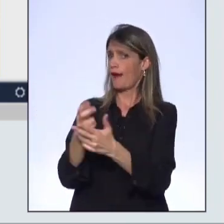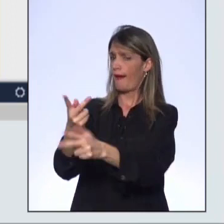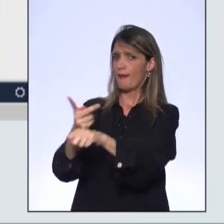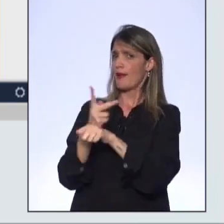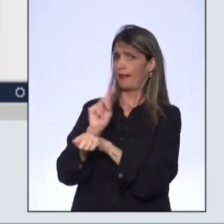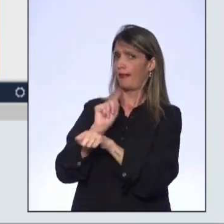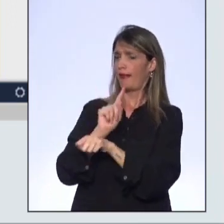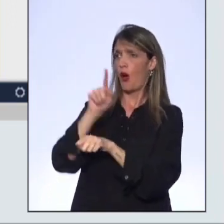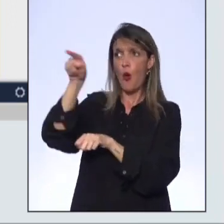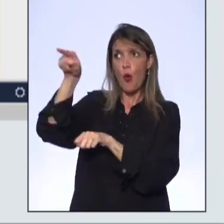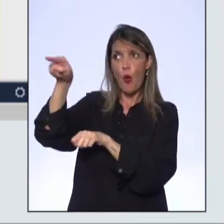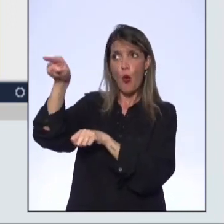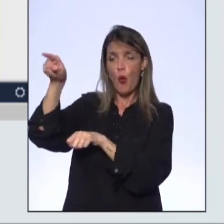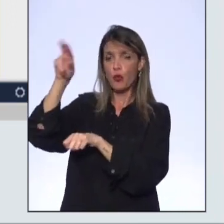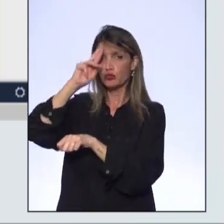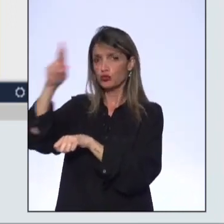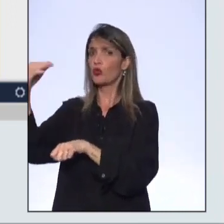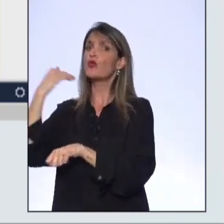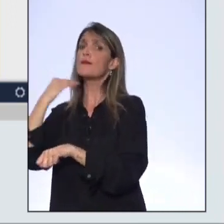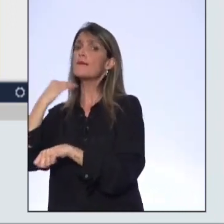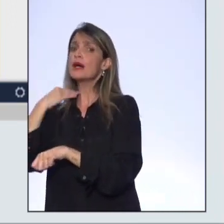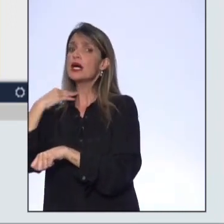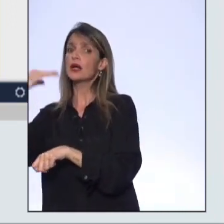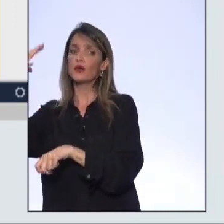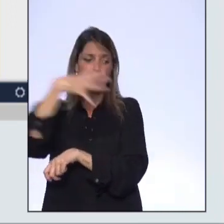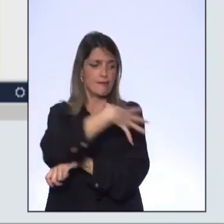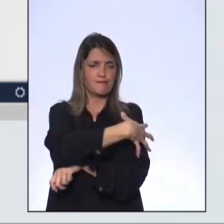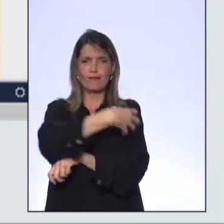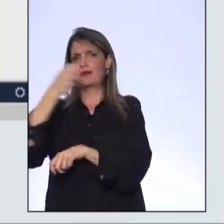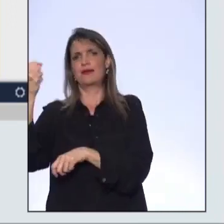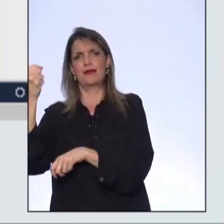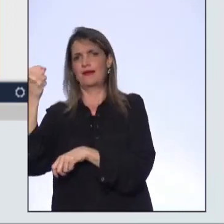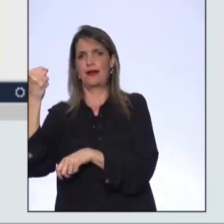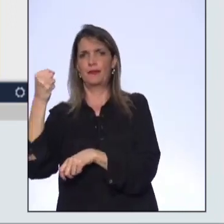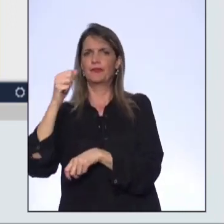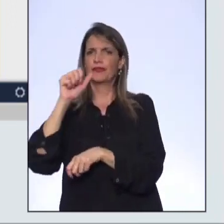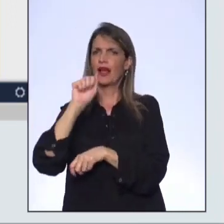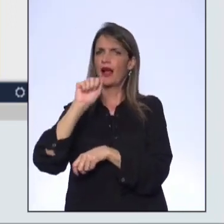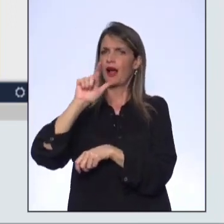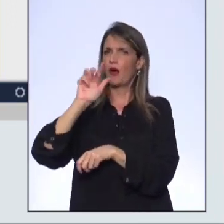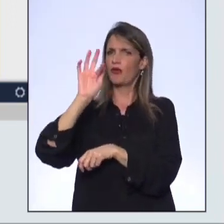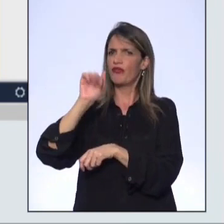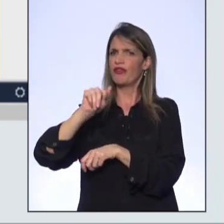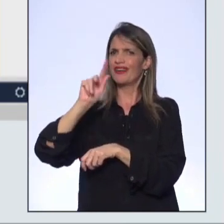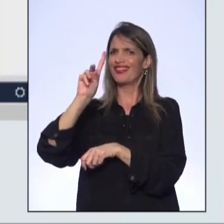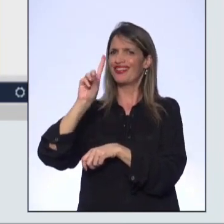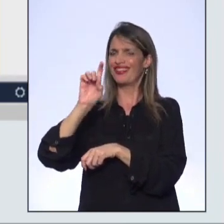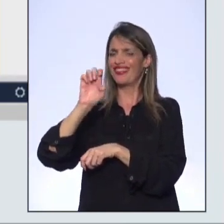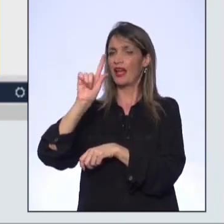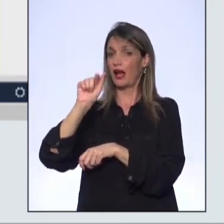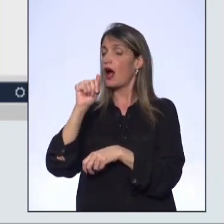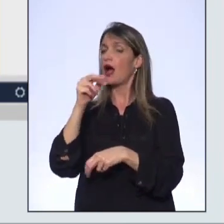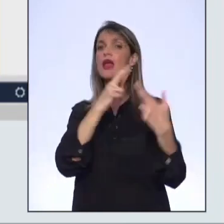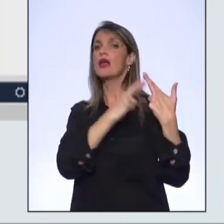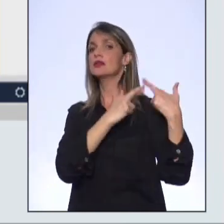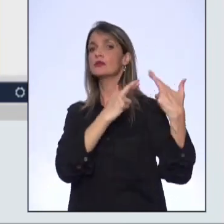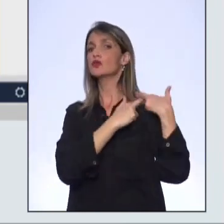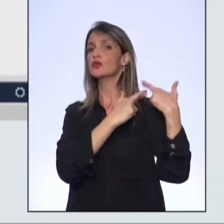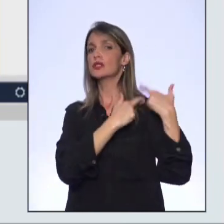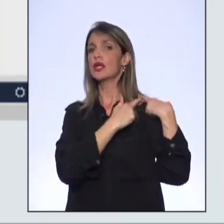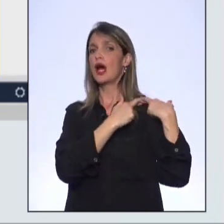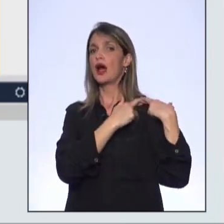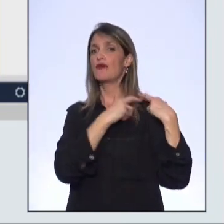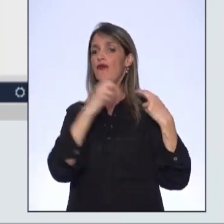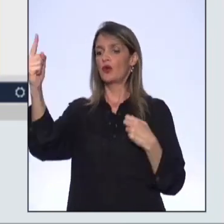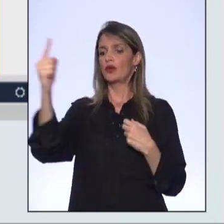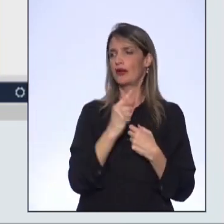iriam tomar toda a renda obtida na alfândega do Rio. A alfândega é um órgão governamental responsável pela entrada e